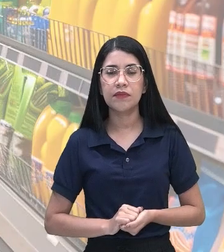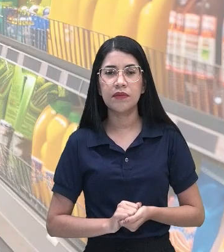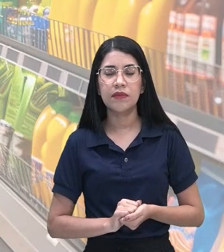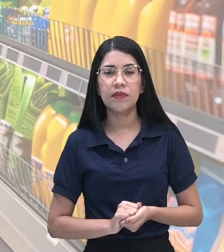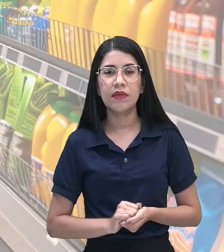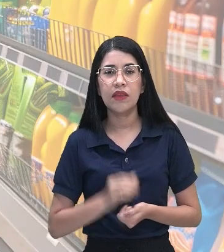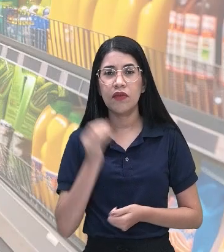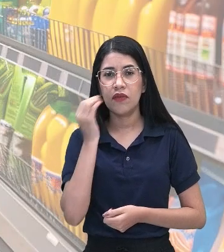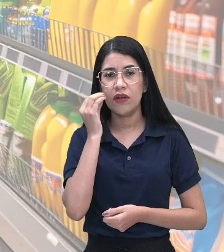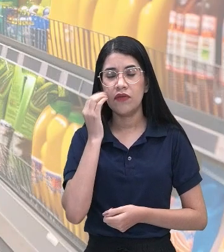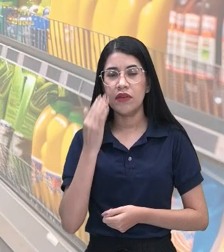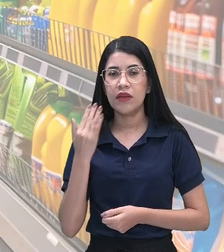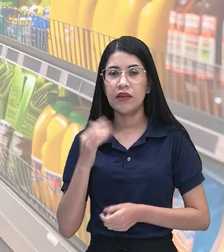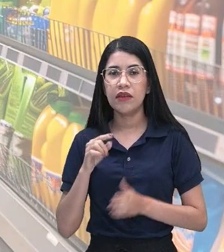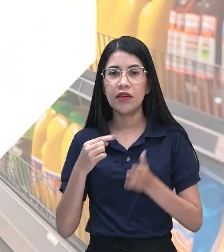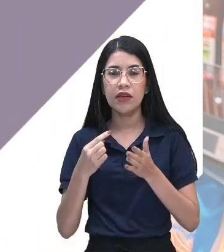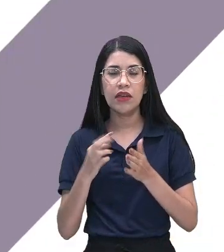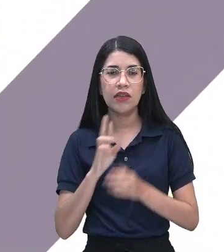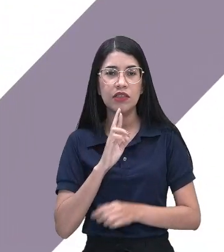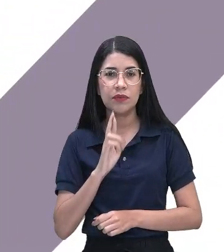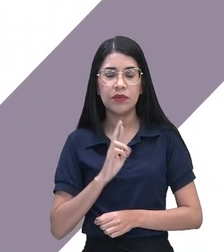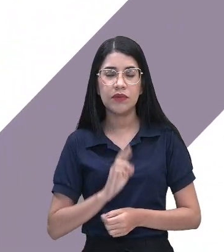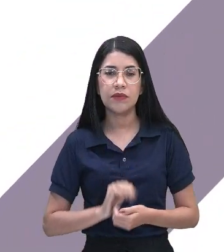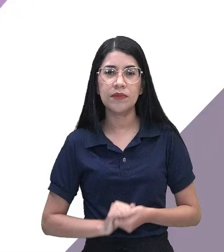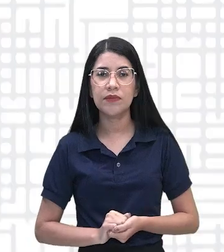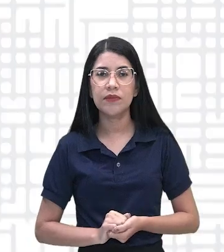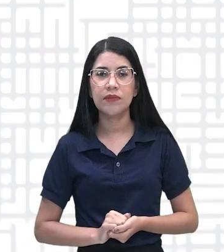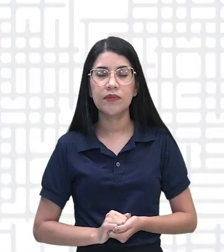que as pessoas responderam.